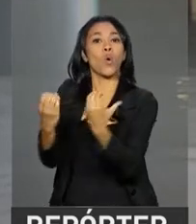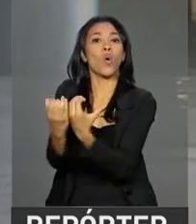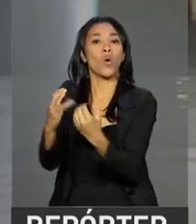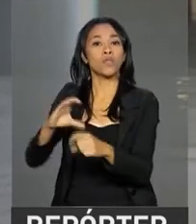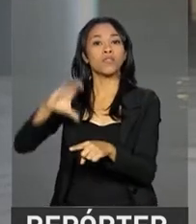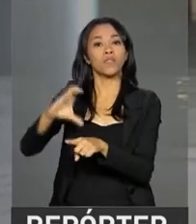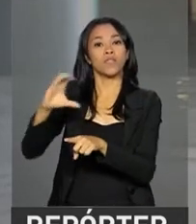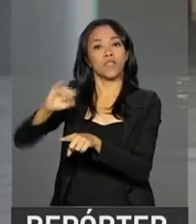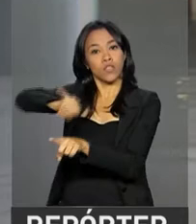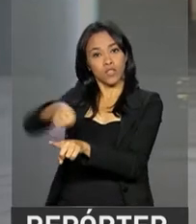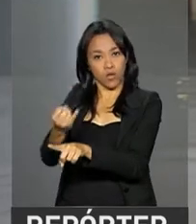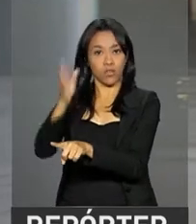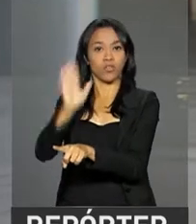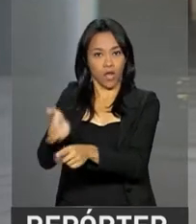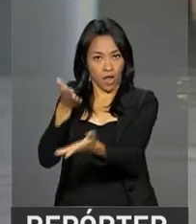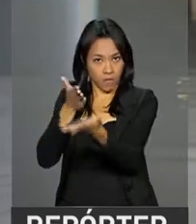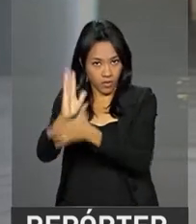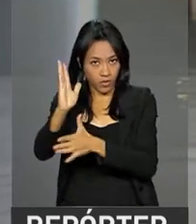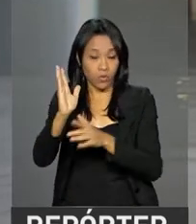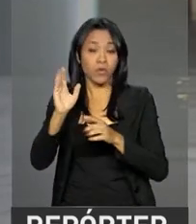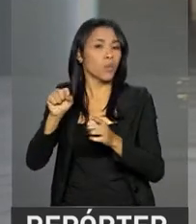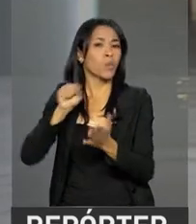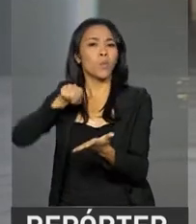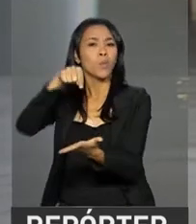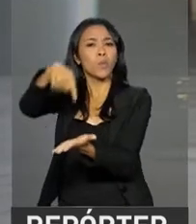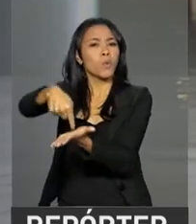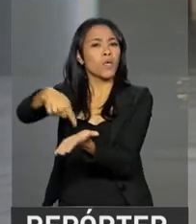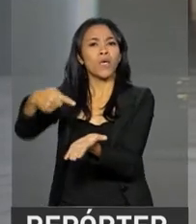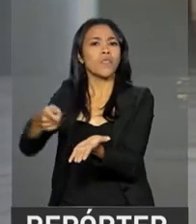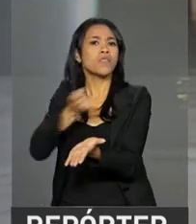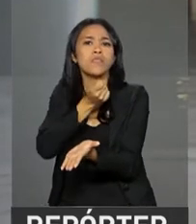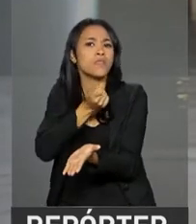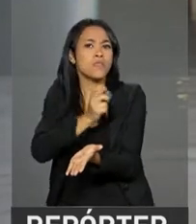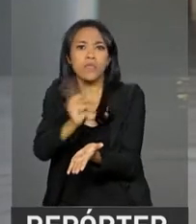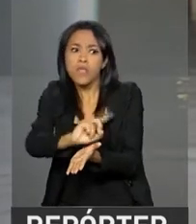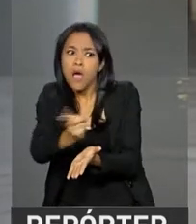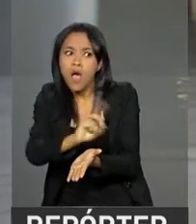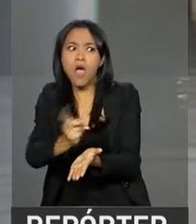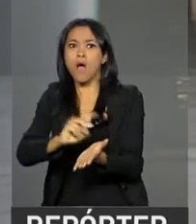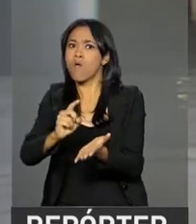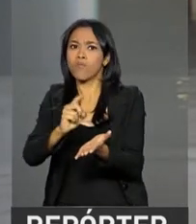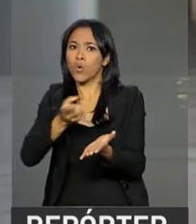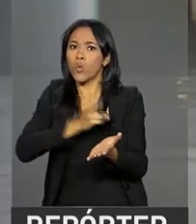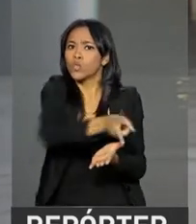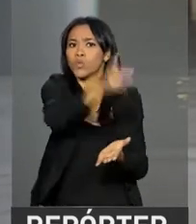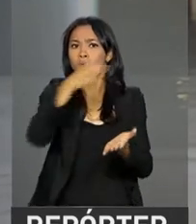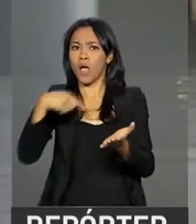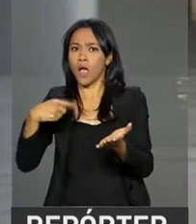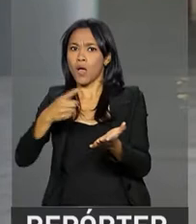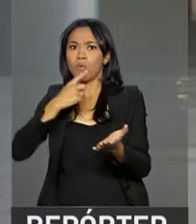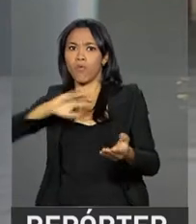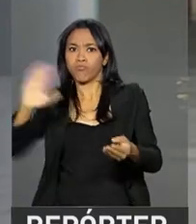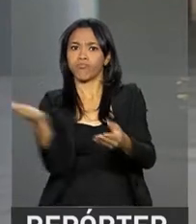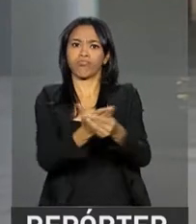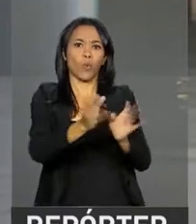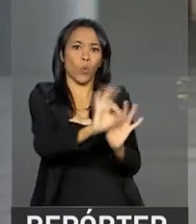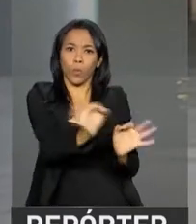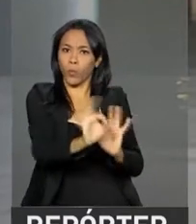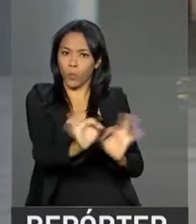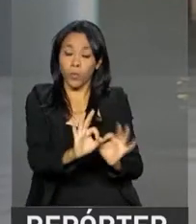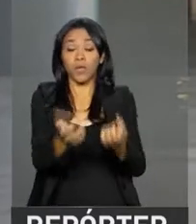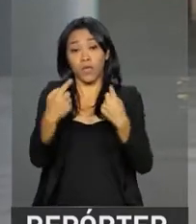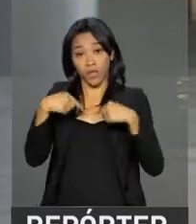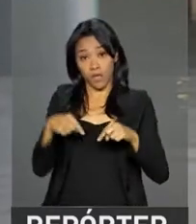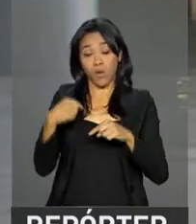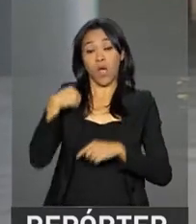e justiça da câmara que pé que pelo novo mandamento da denúncia o advogado de defesa do prefeito